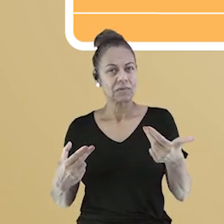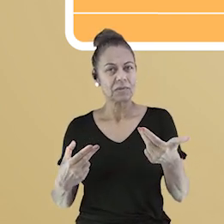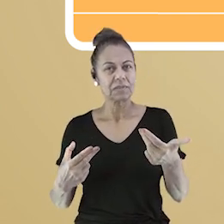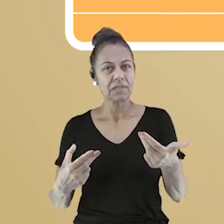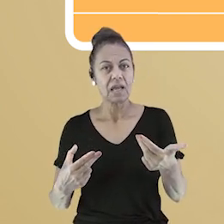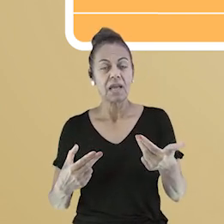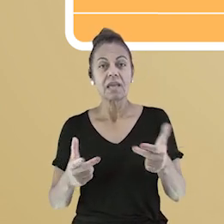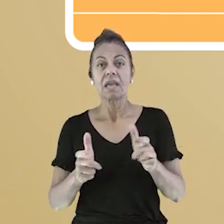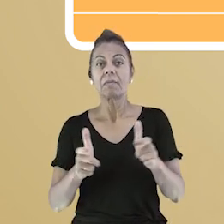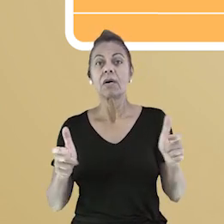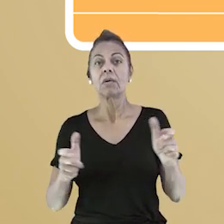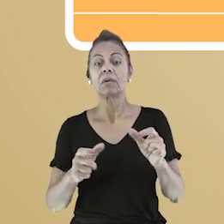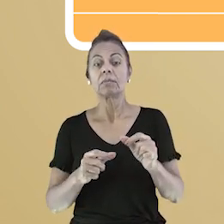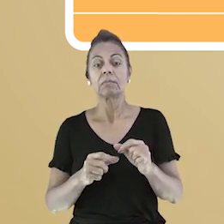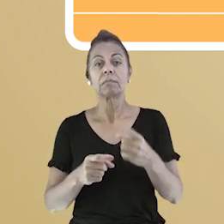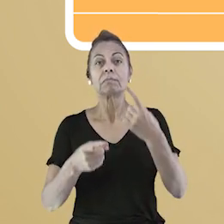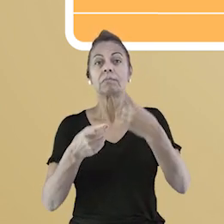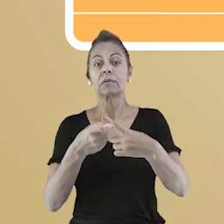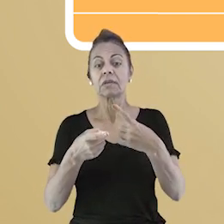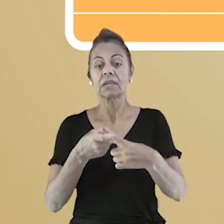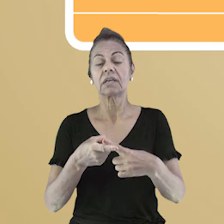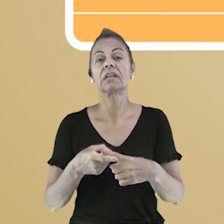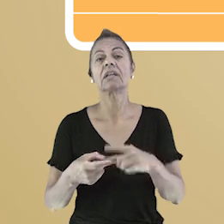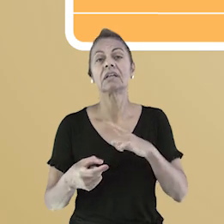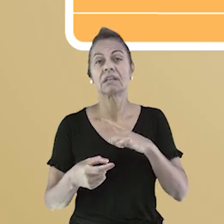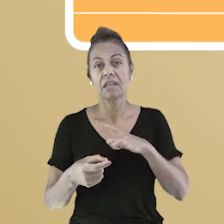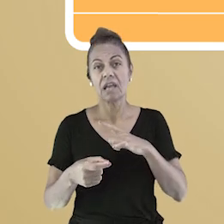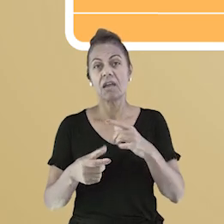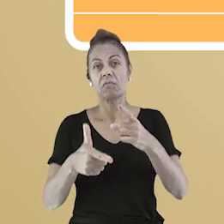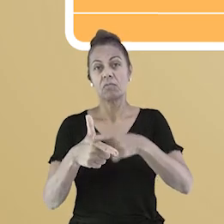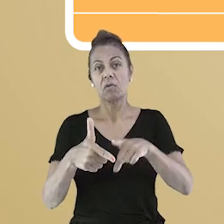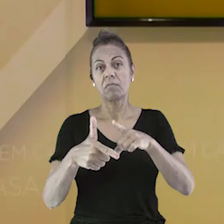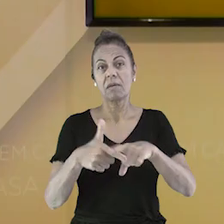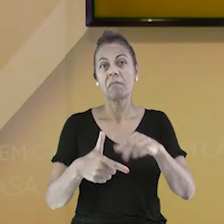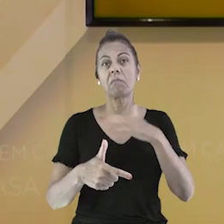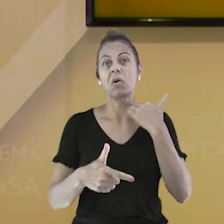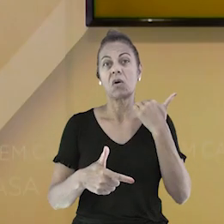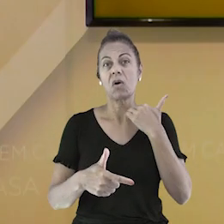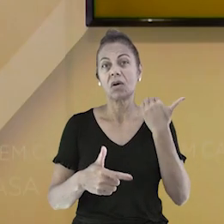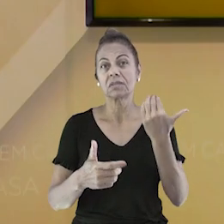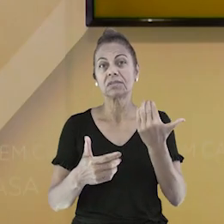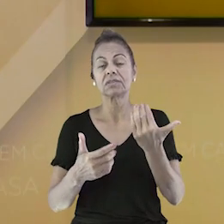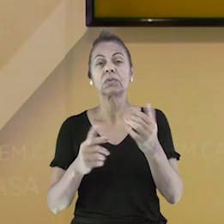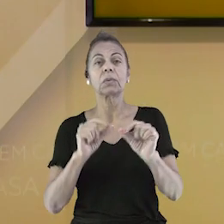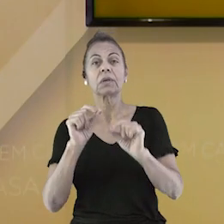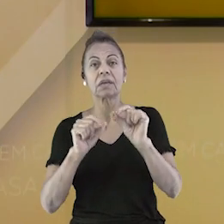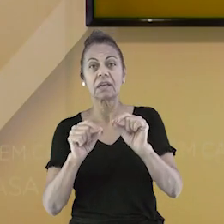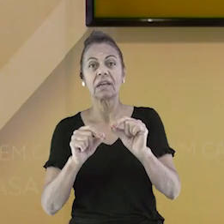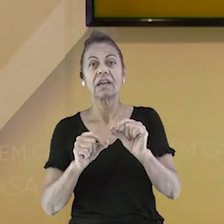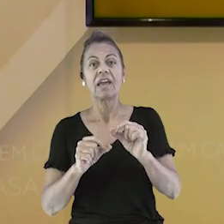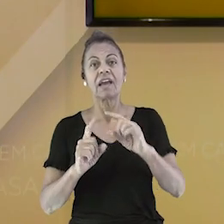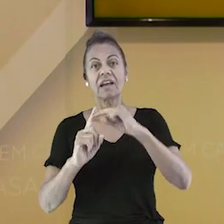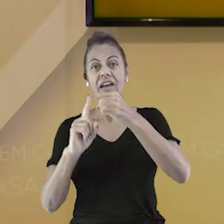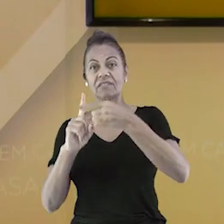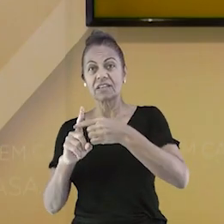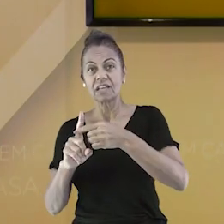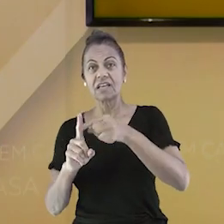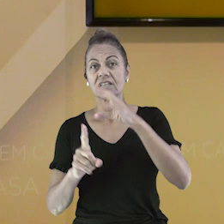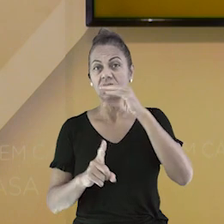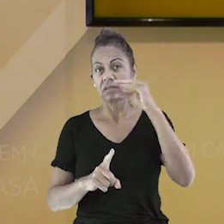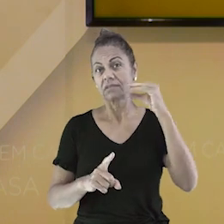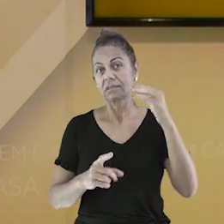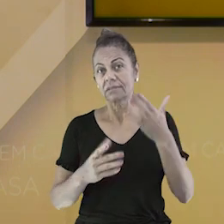morte na infância são maiores em filhos de mães adolescentes. Também temos problemas relacionados à falta de